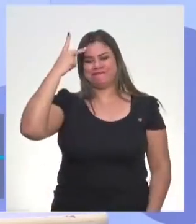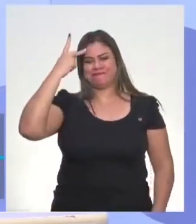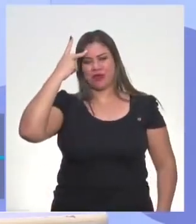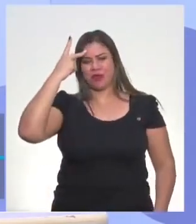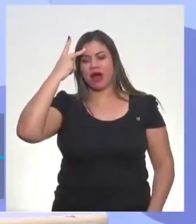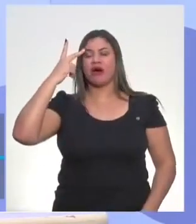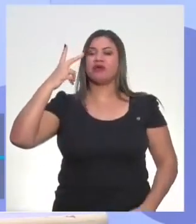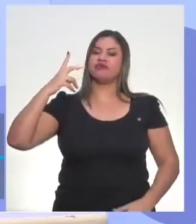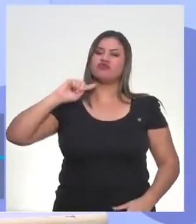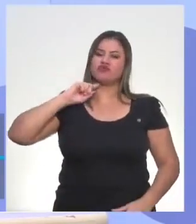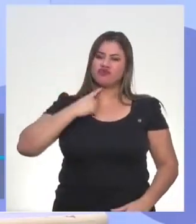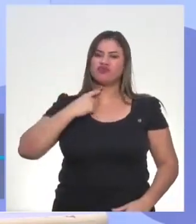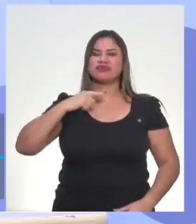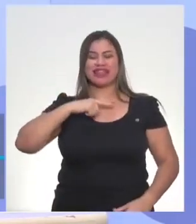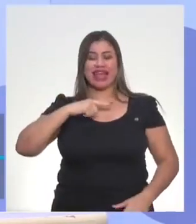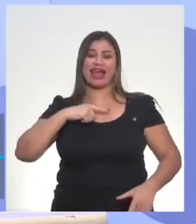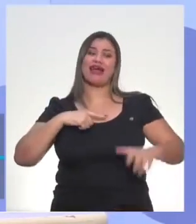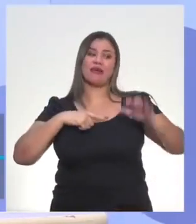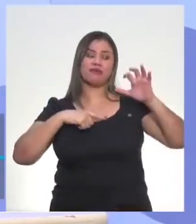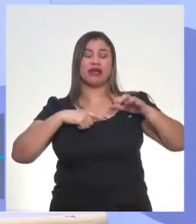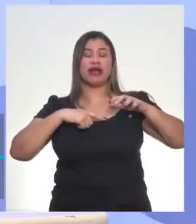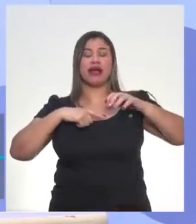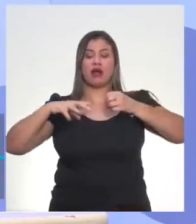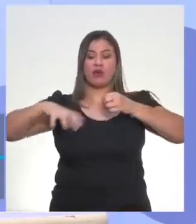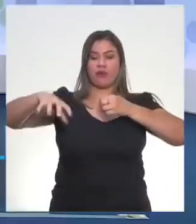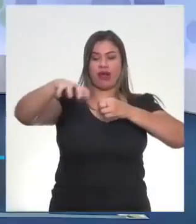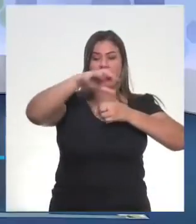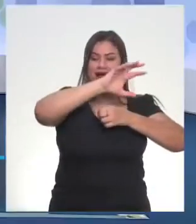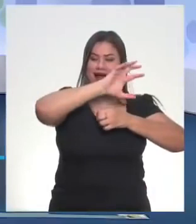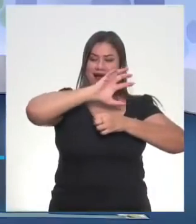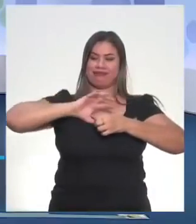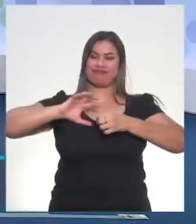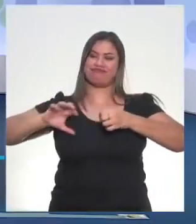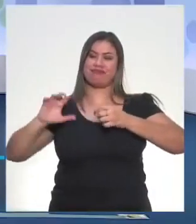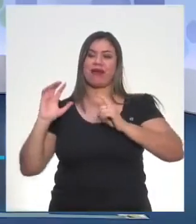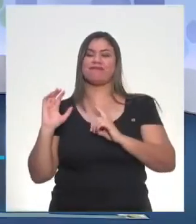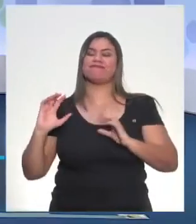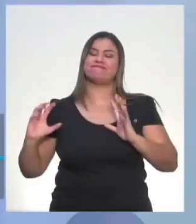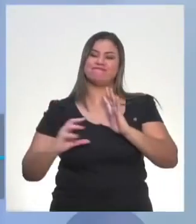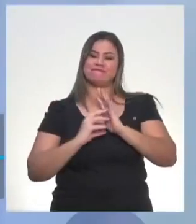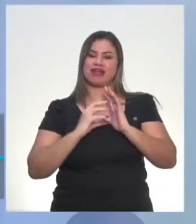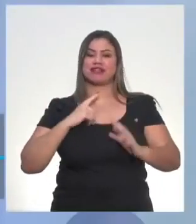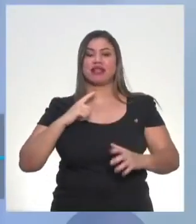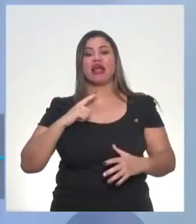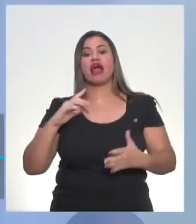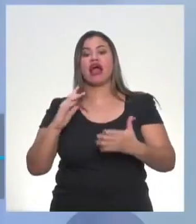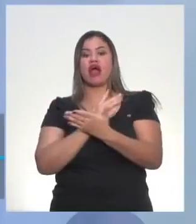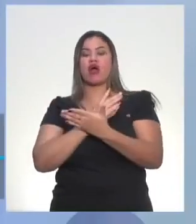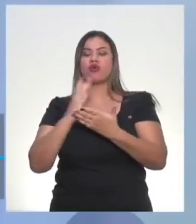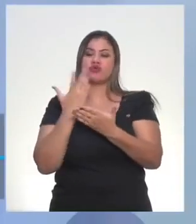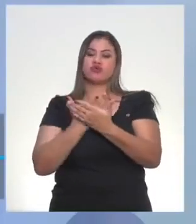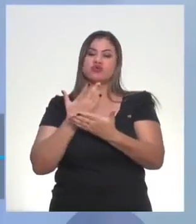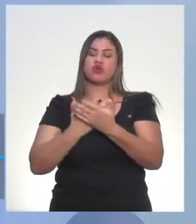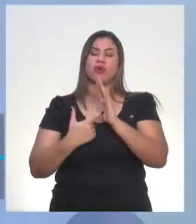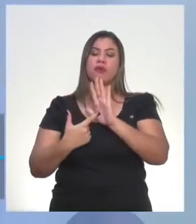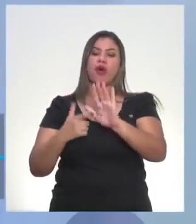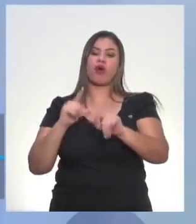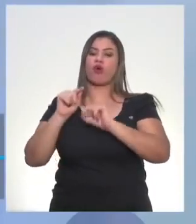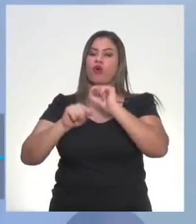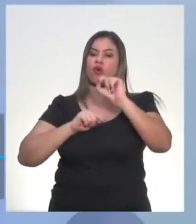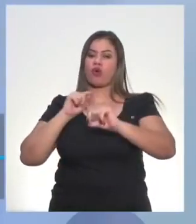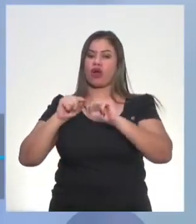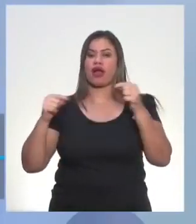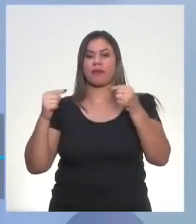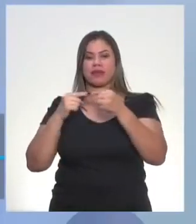as cidades vizinhas, né? Aos redores, Acabam inclusive, sendo afetadas, né? já tem estudos mostrando realmente, Pro, que está chegando